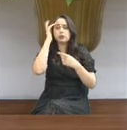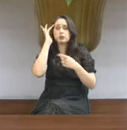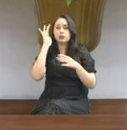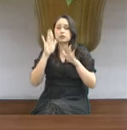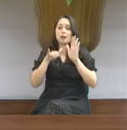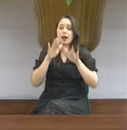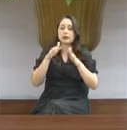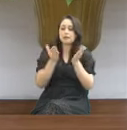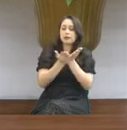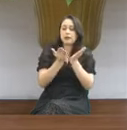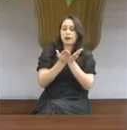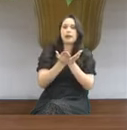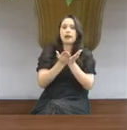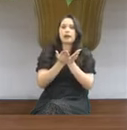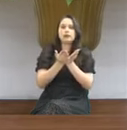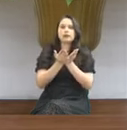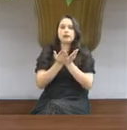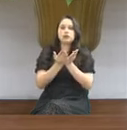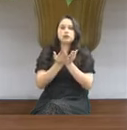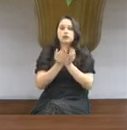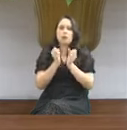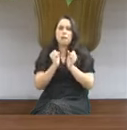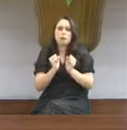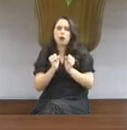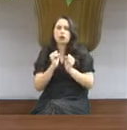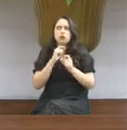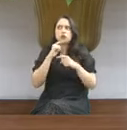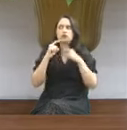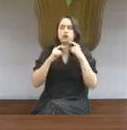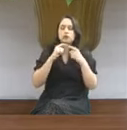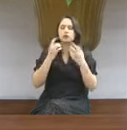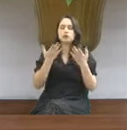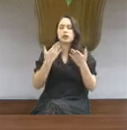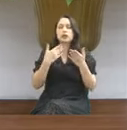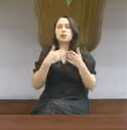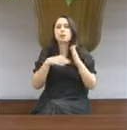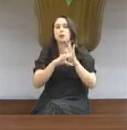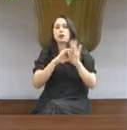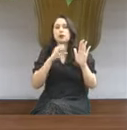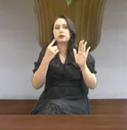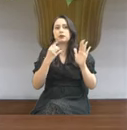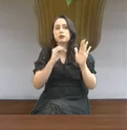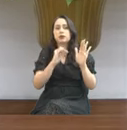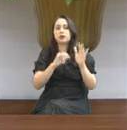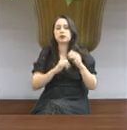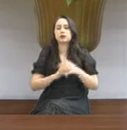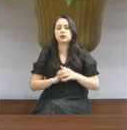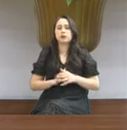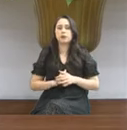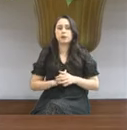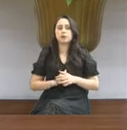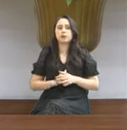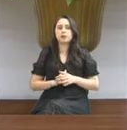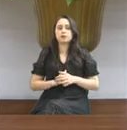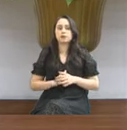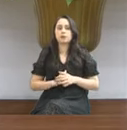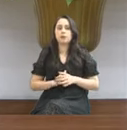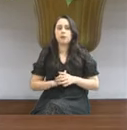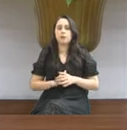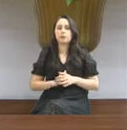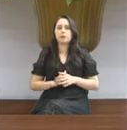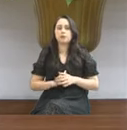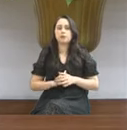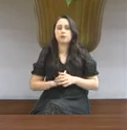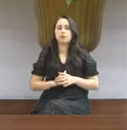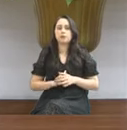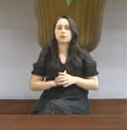crentes, daqueles cristãos. E quando ele chega no capítulo 10, de tantas verdades